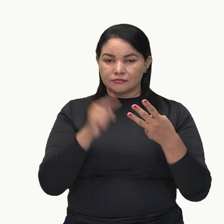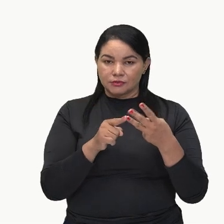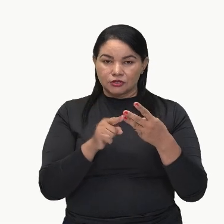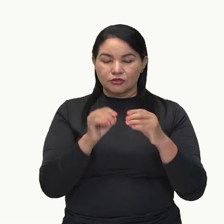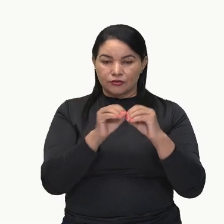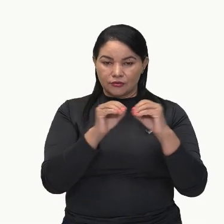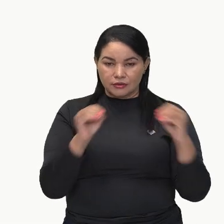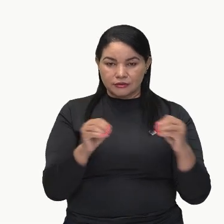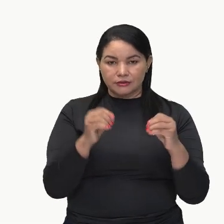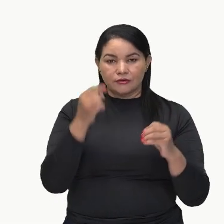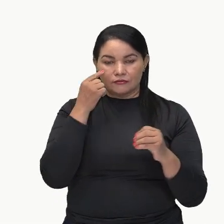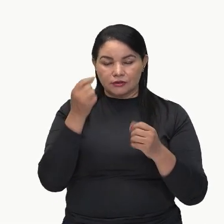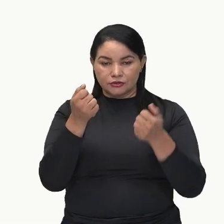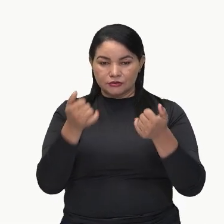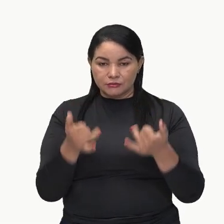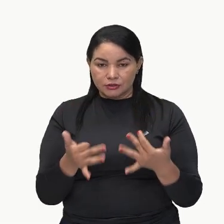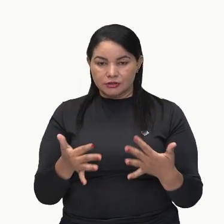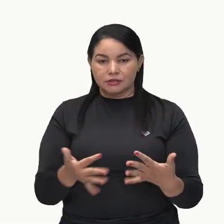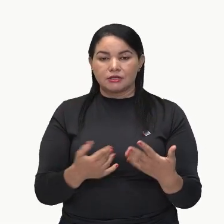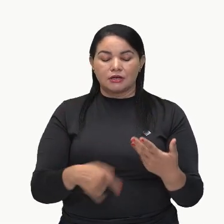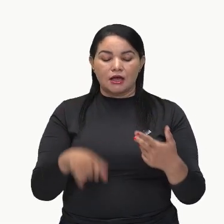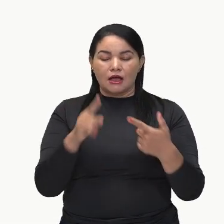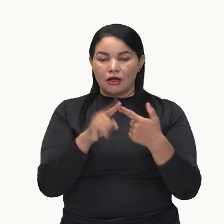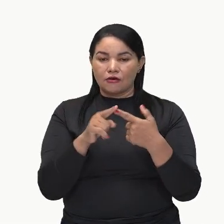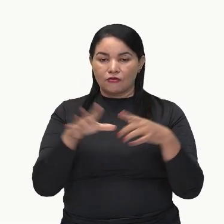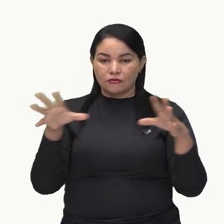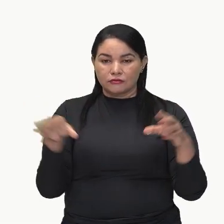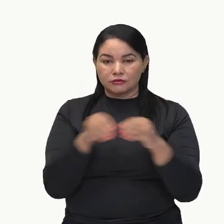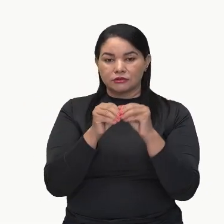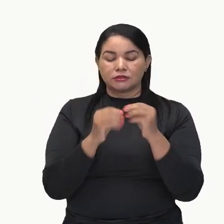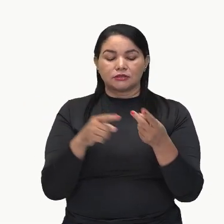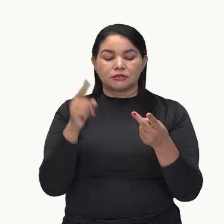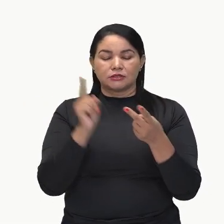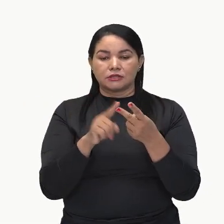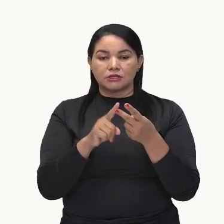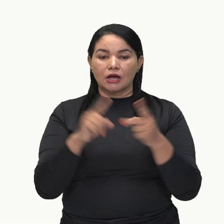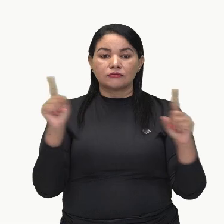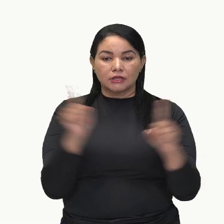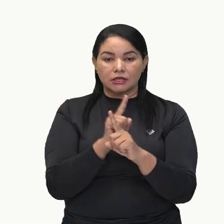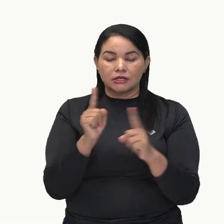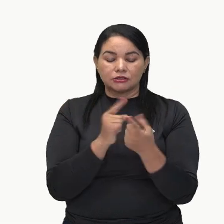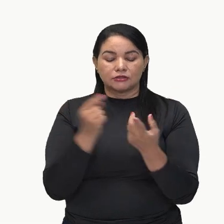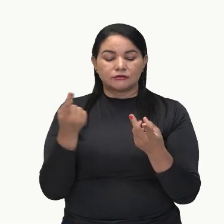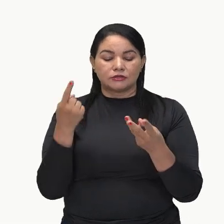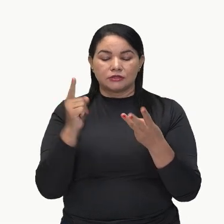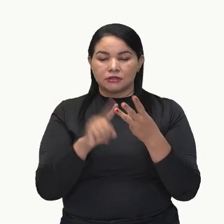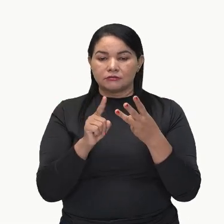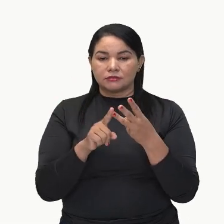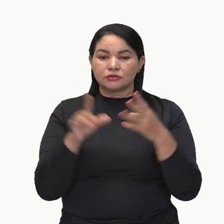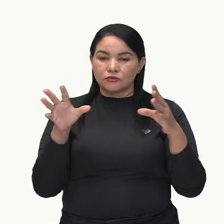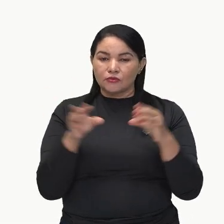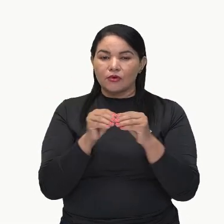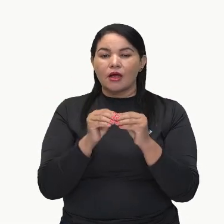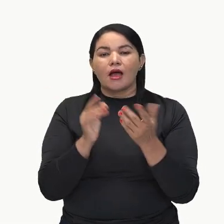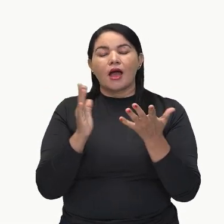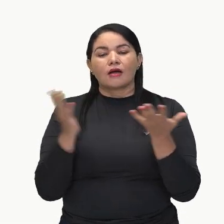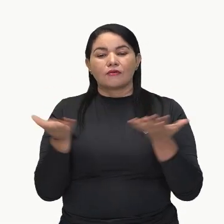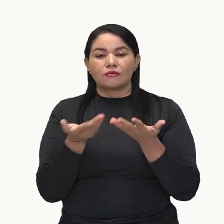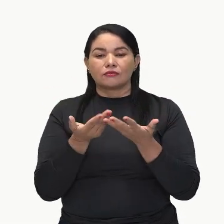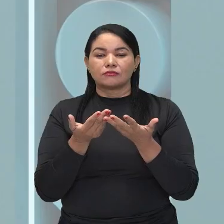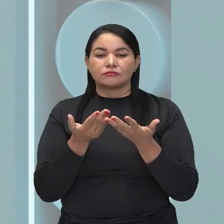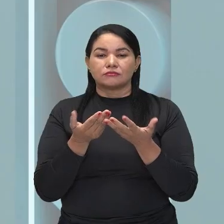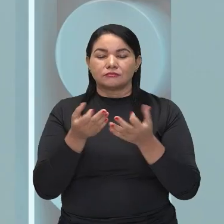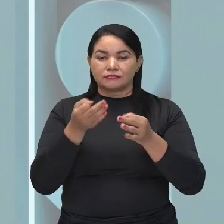gente teve aqui, conclusiva, alternativa e explicativa, nós então concluímos aqui